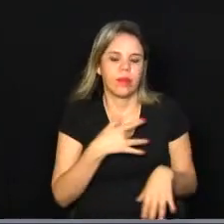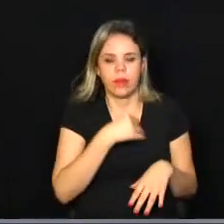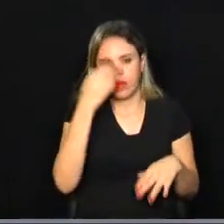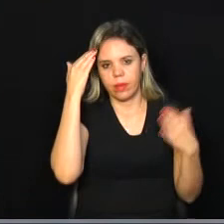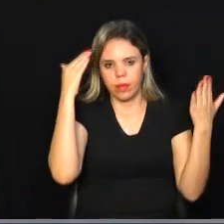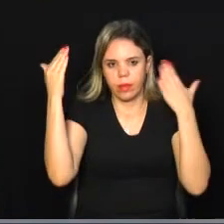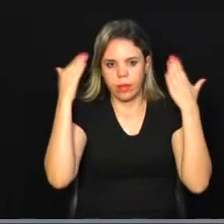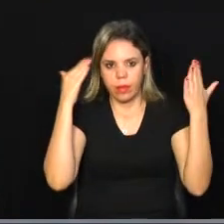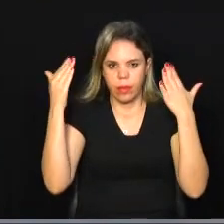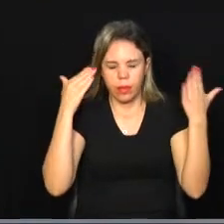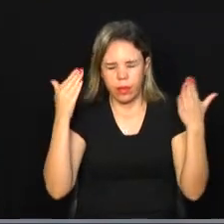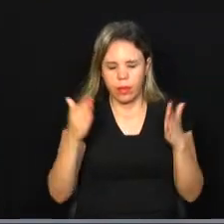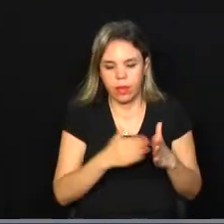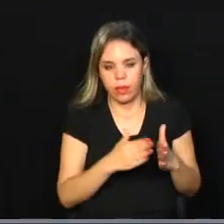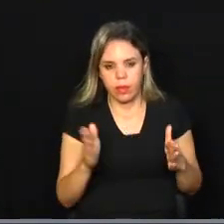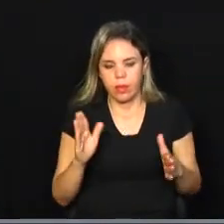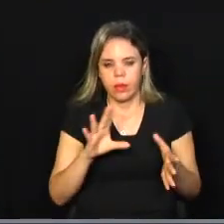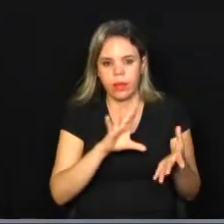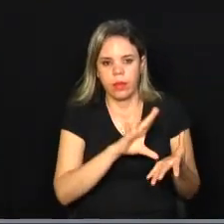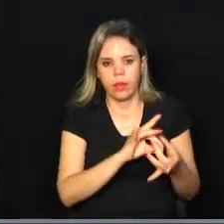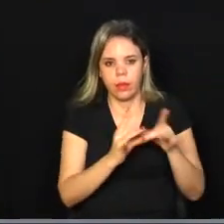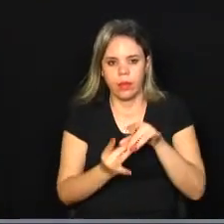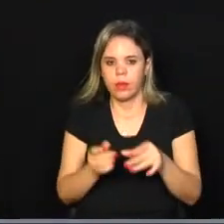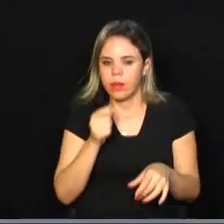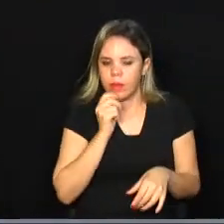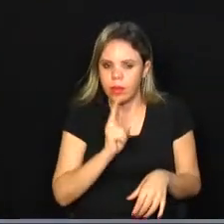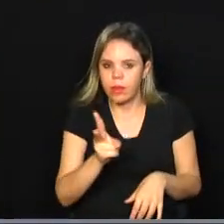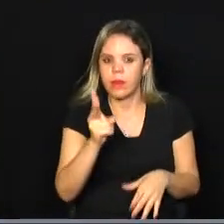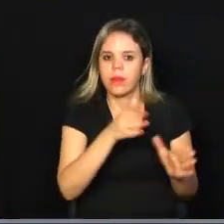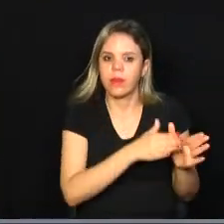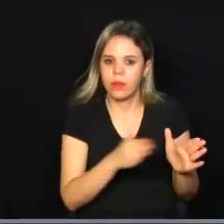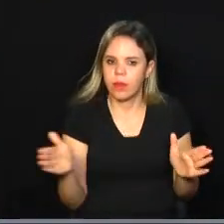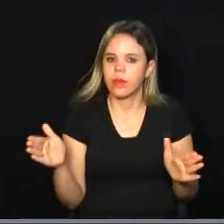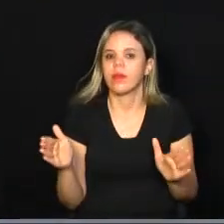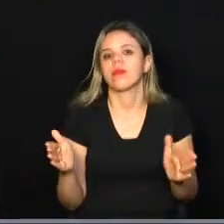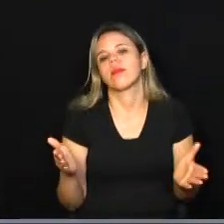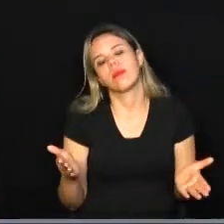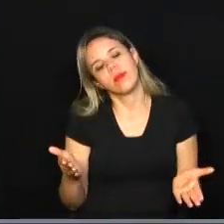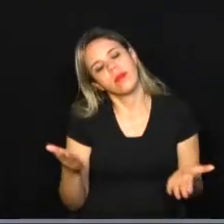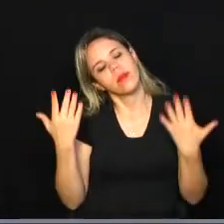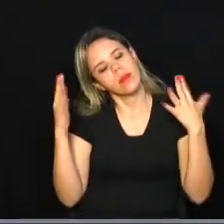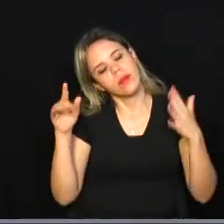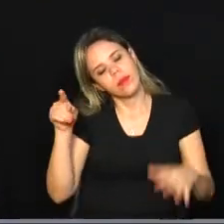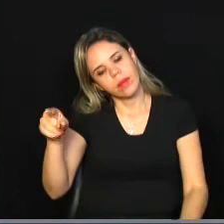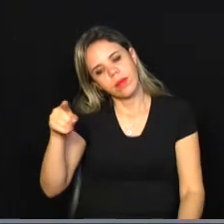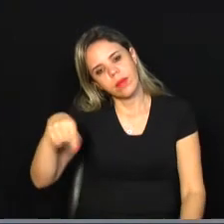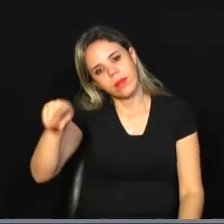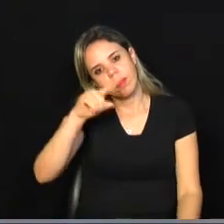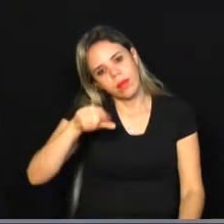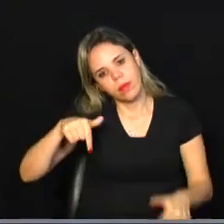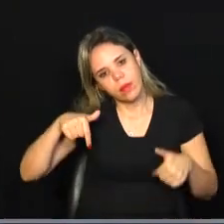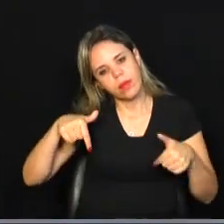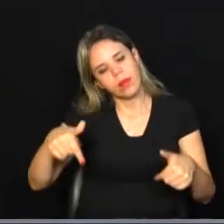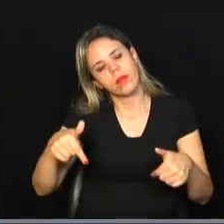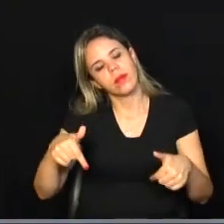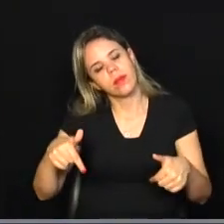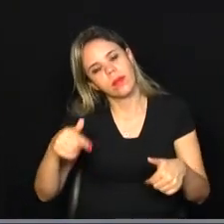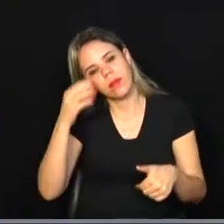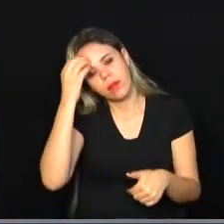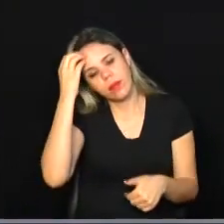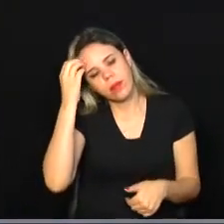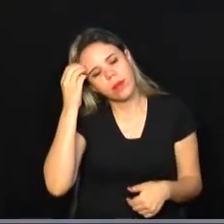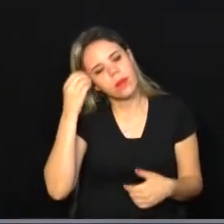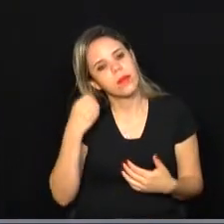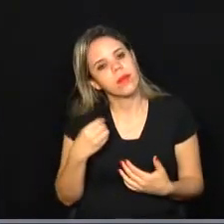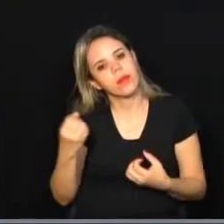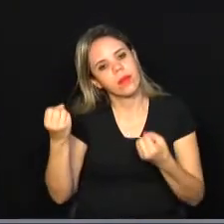mental enquanto os Jogos Olímpicos ainda estão decorrendo. Então, parabéns aí pela sua iniciativa e